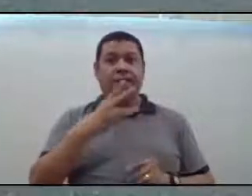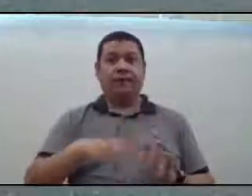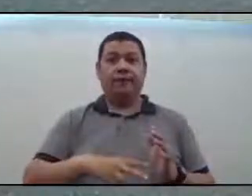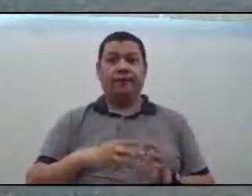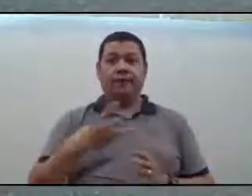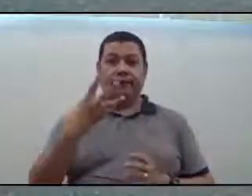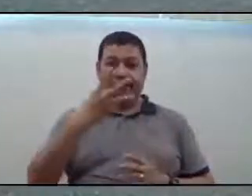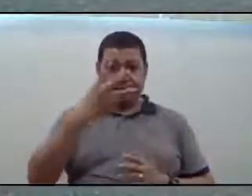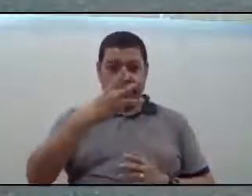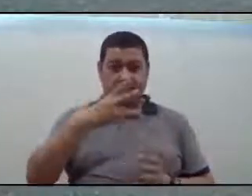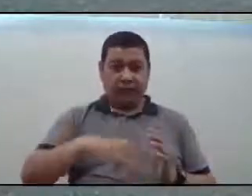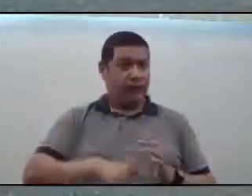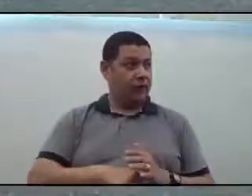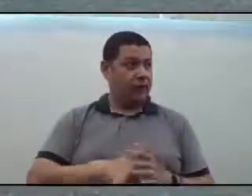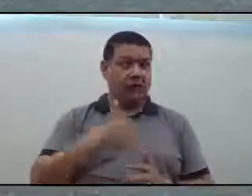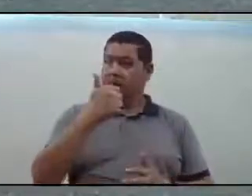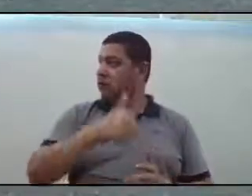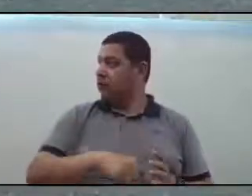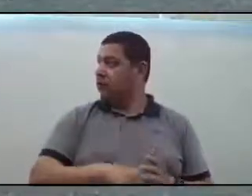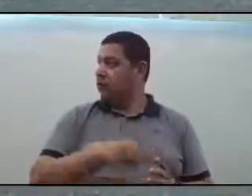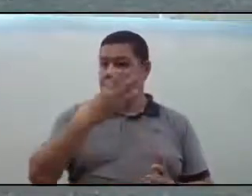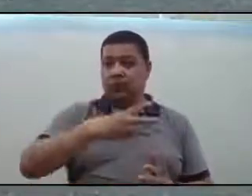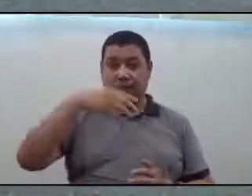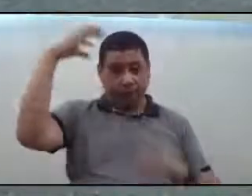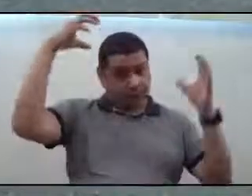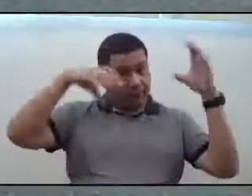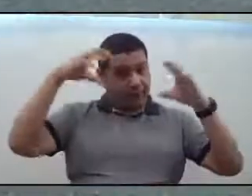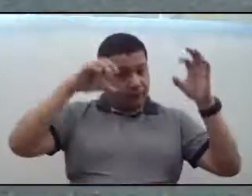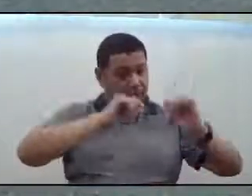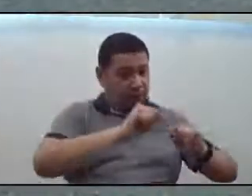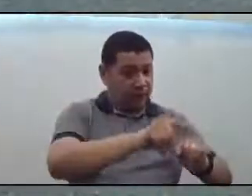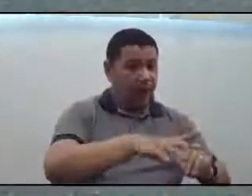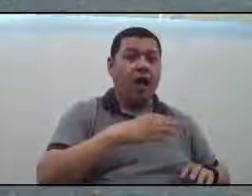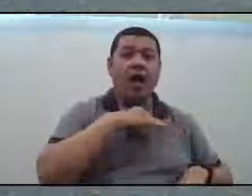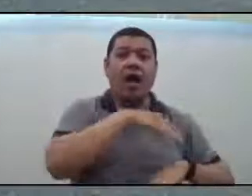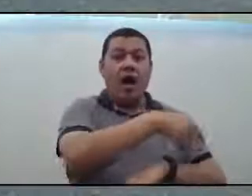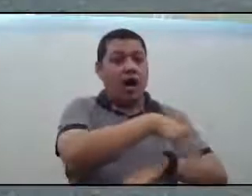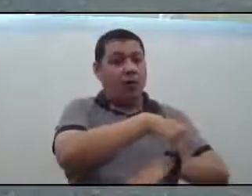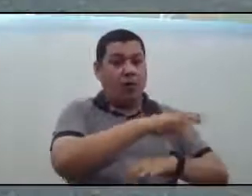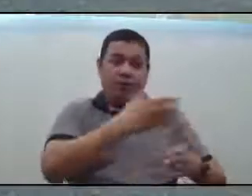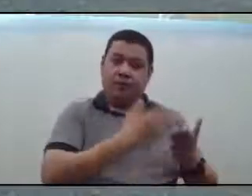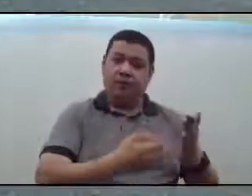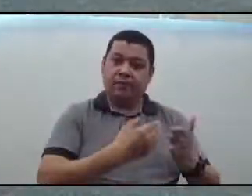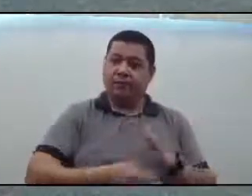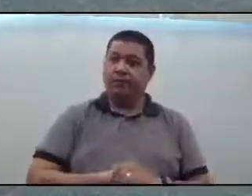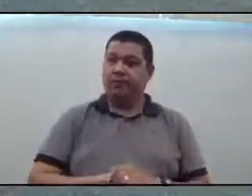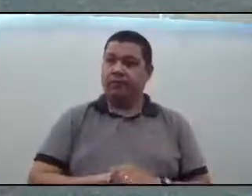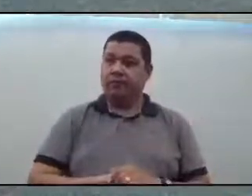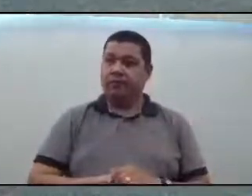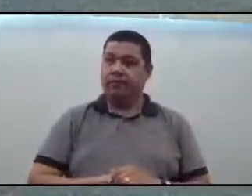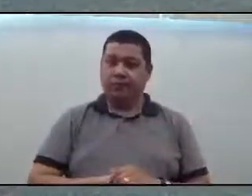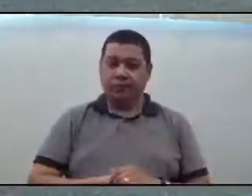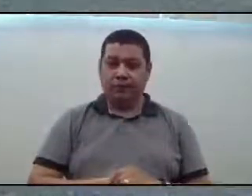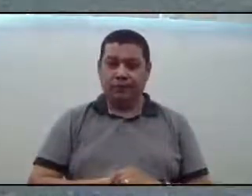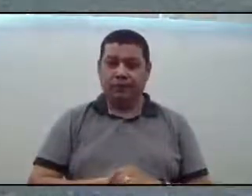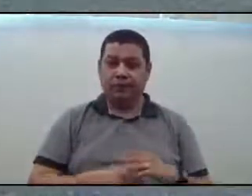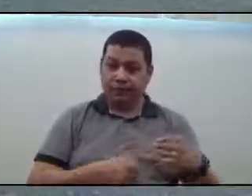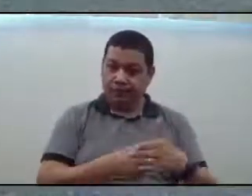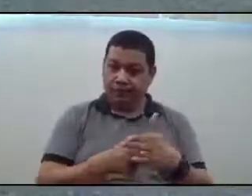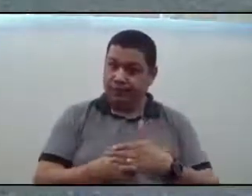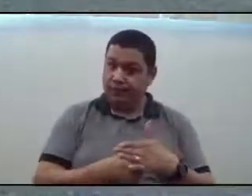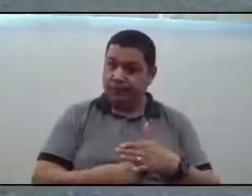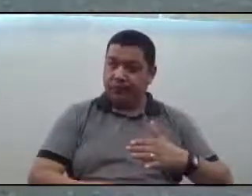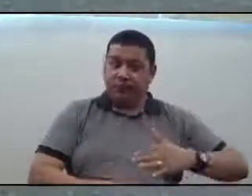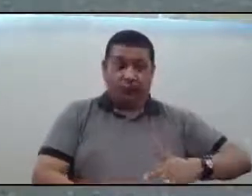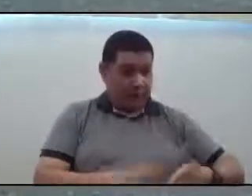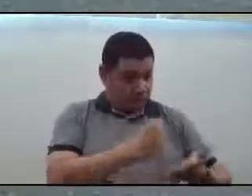Tá? Então, secretário, prefeito, ajude a população do distrito, atende esse pedido nosso, atenda essa reivindicação, não é para me